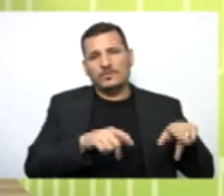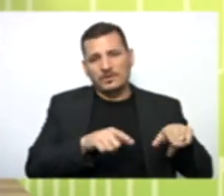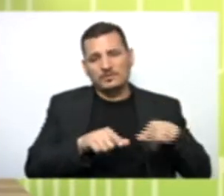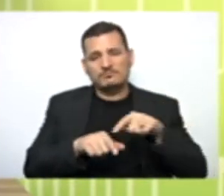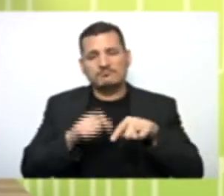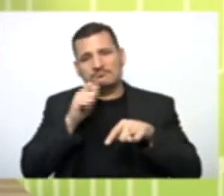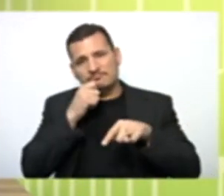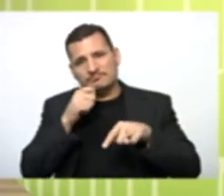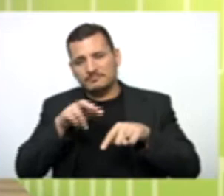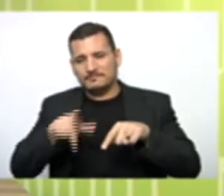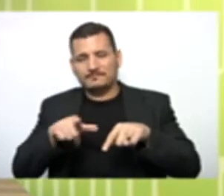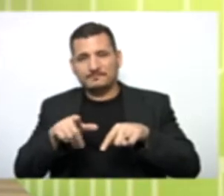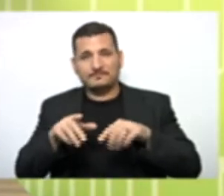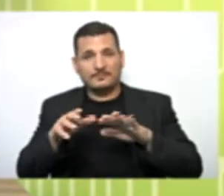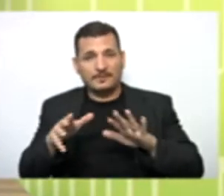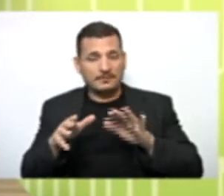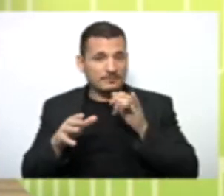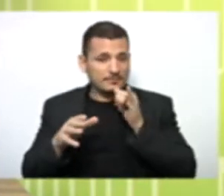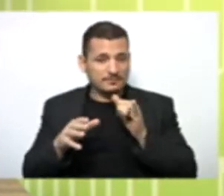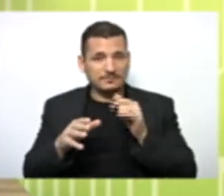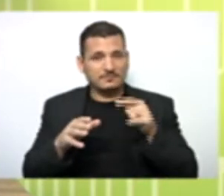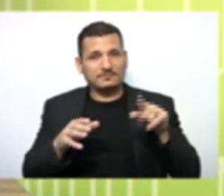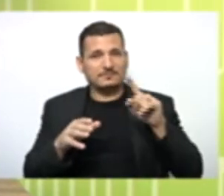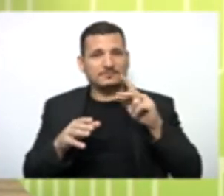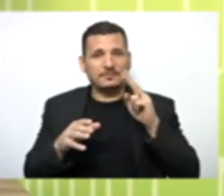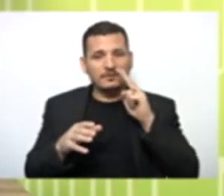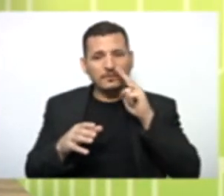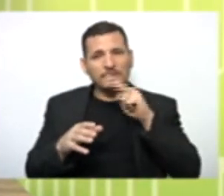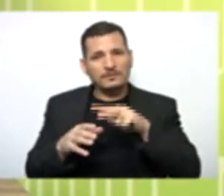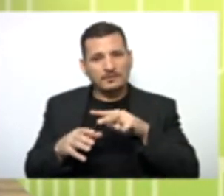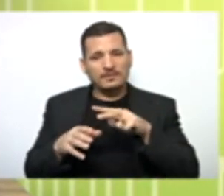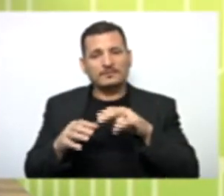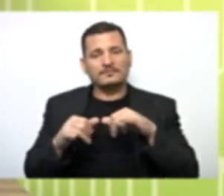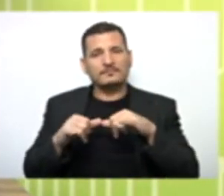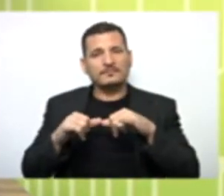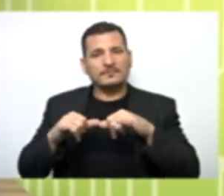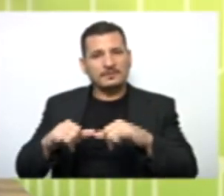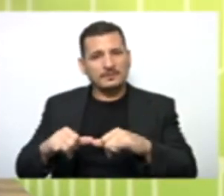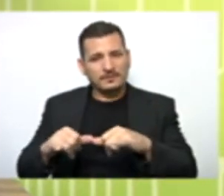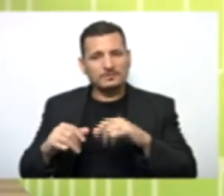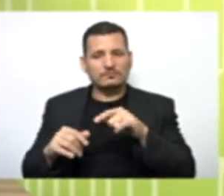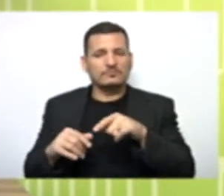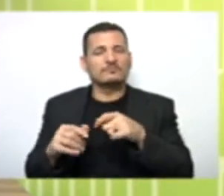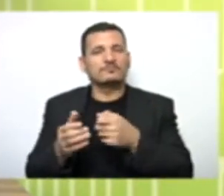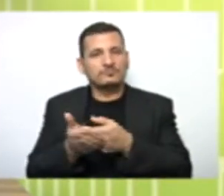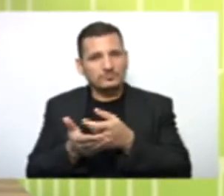forma ou de outra. E se a gente olhar no mercado, ou até no que a gente consome